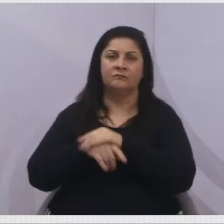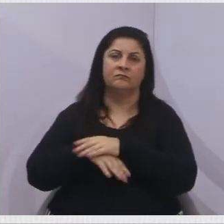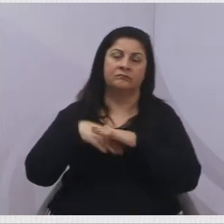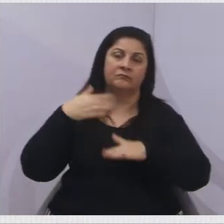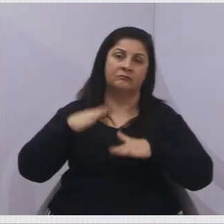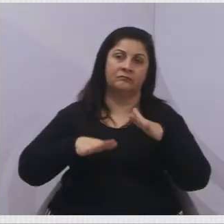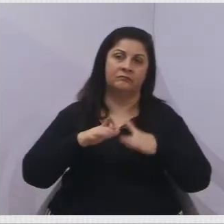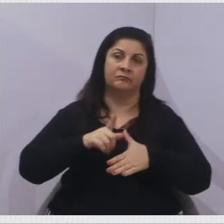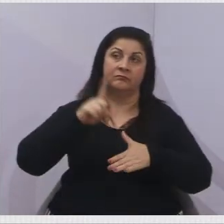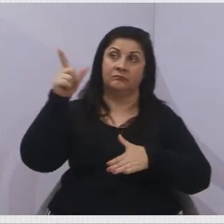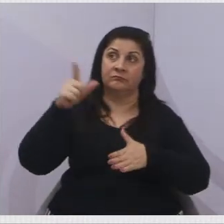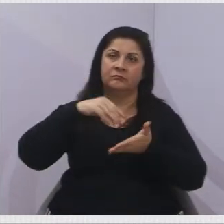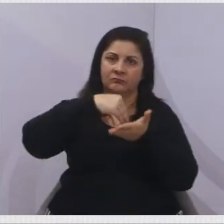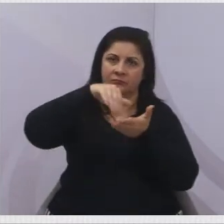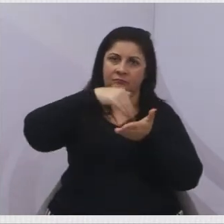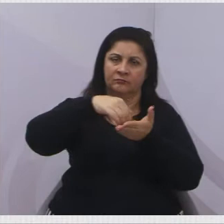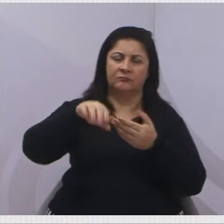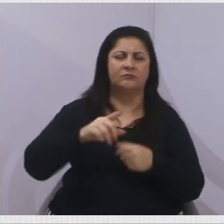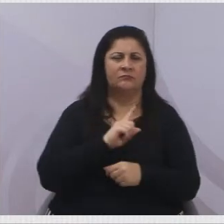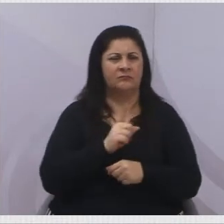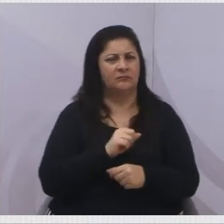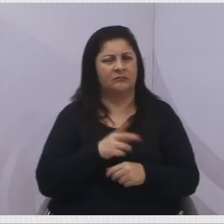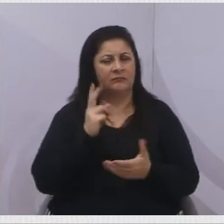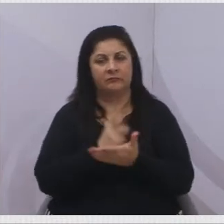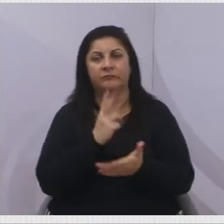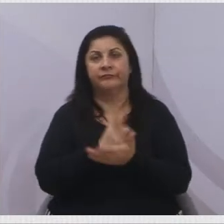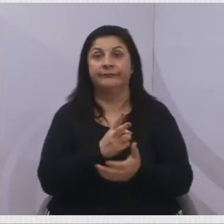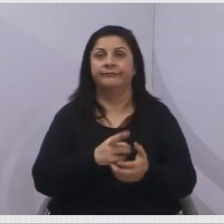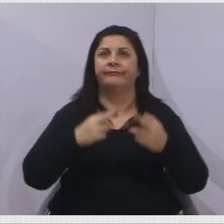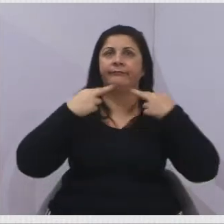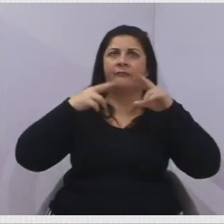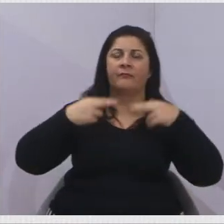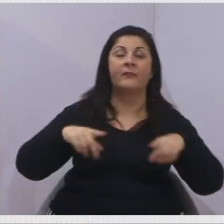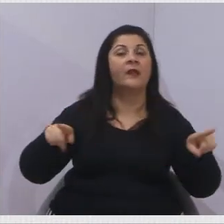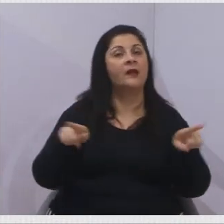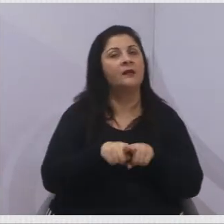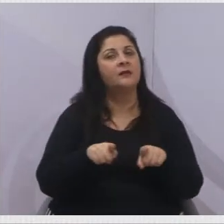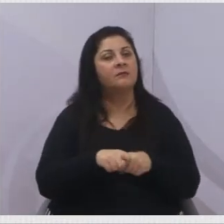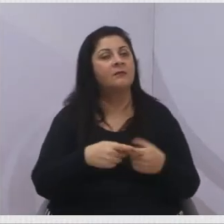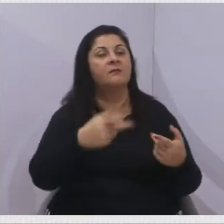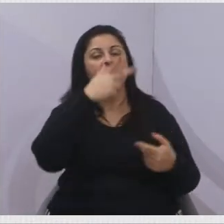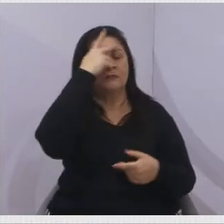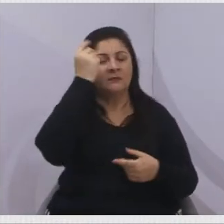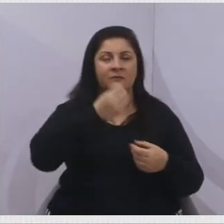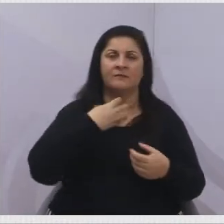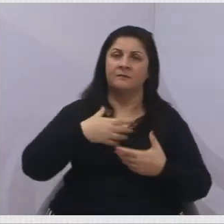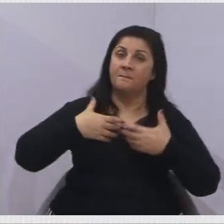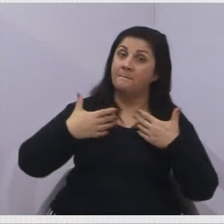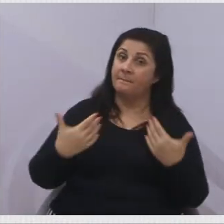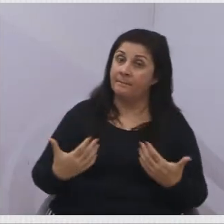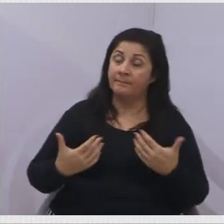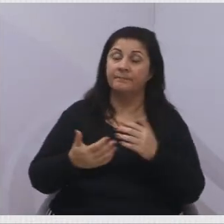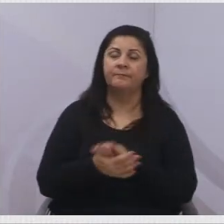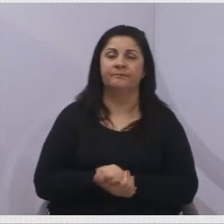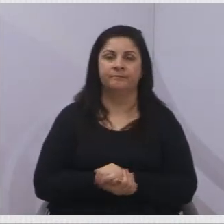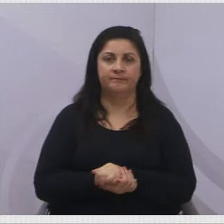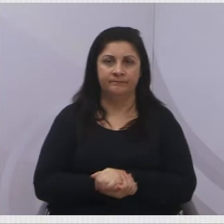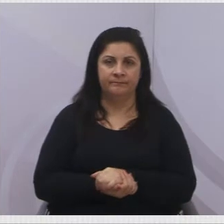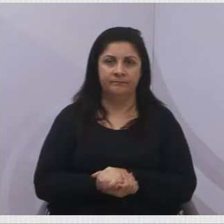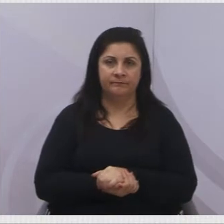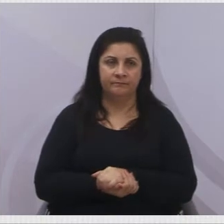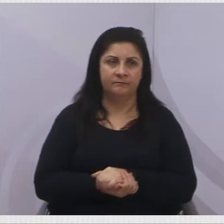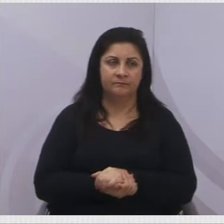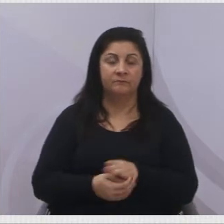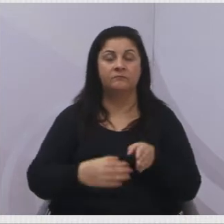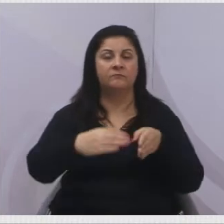são reclamações, né? Nós recebemos elogios, sugestões, críticas e reclamações também. E elas